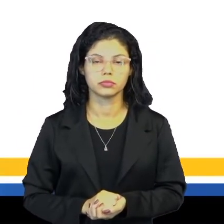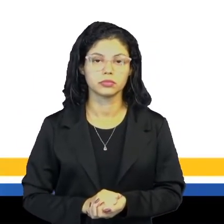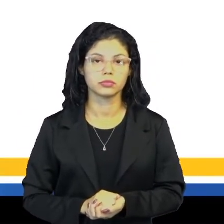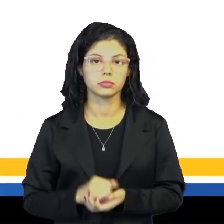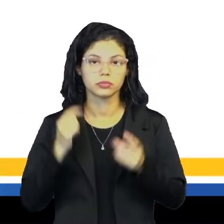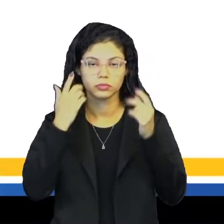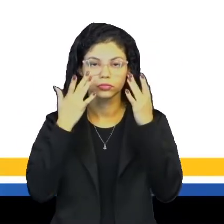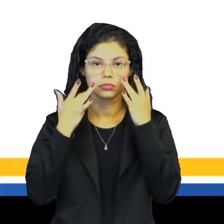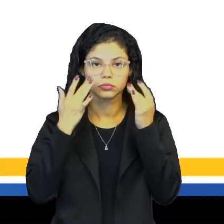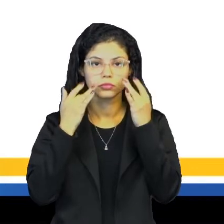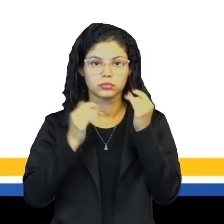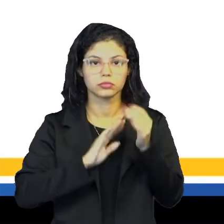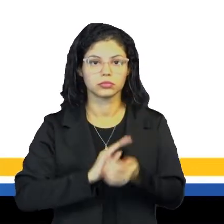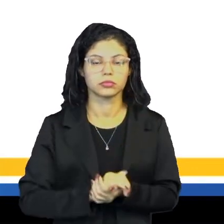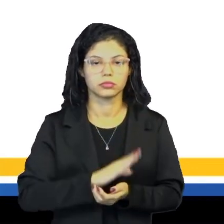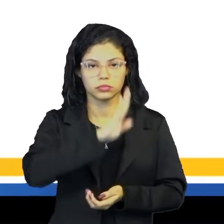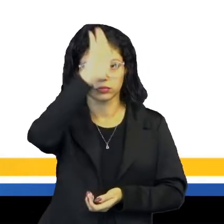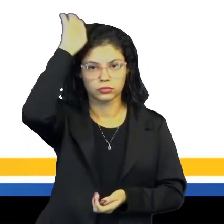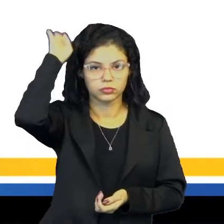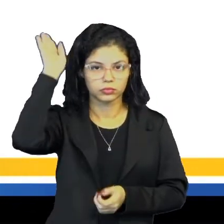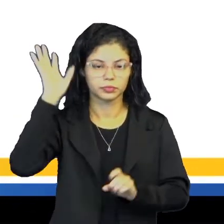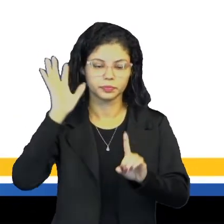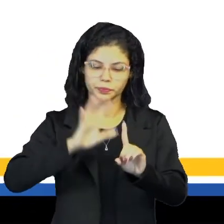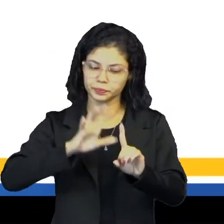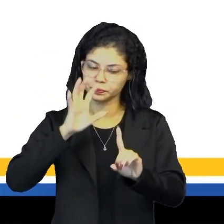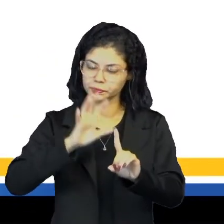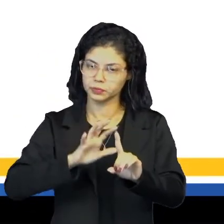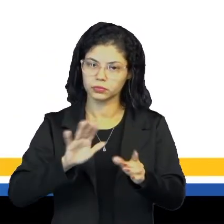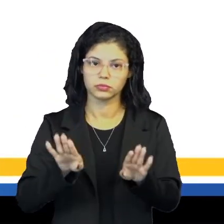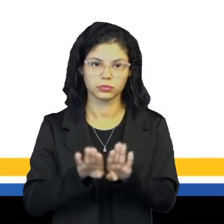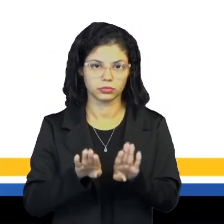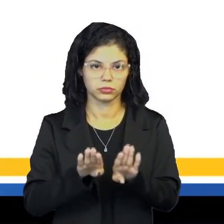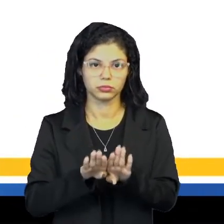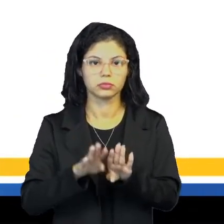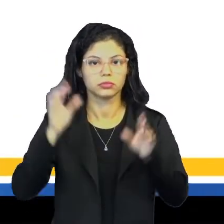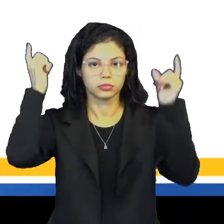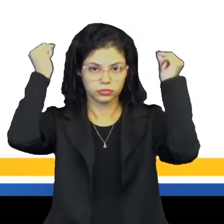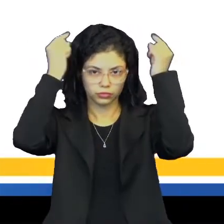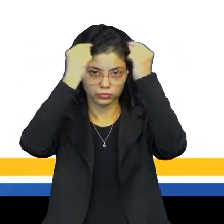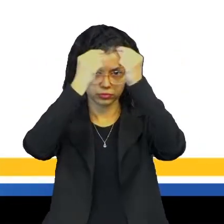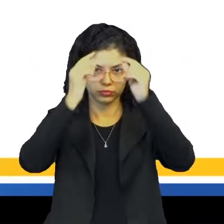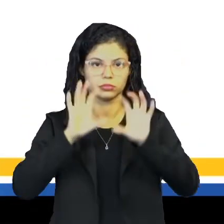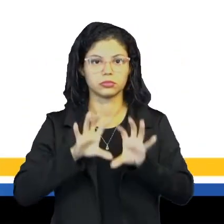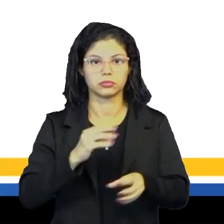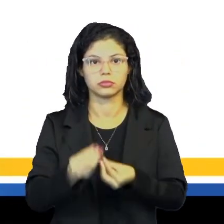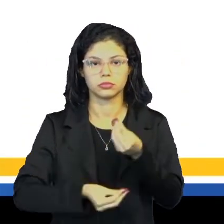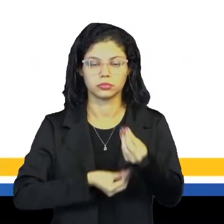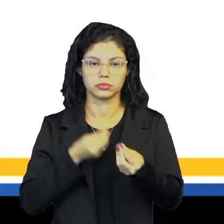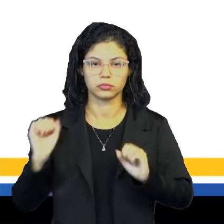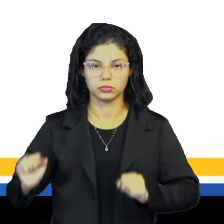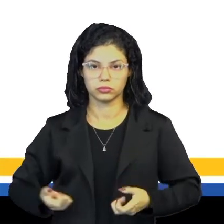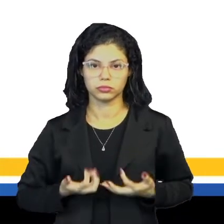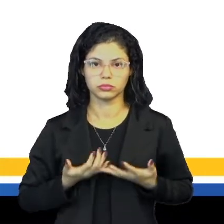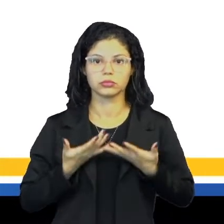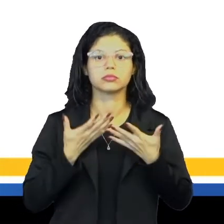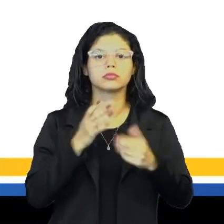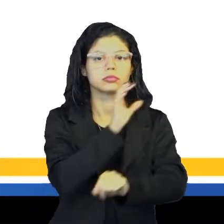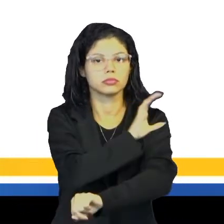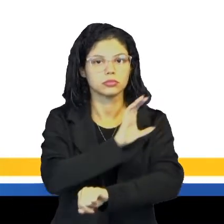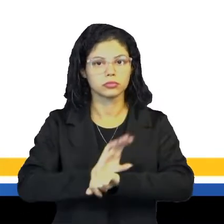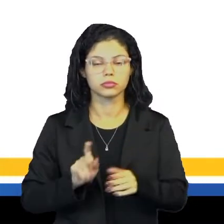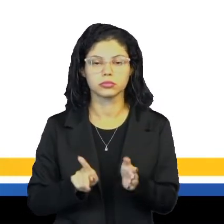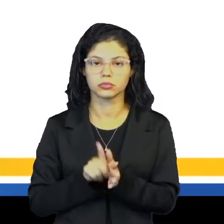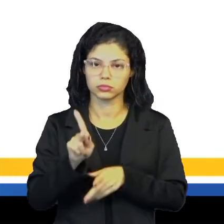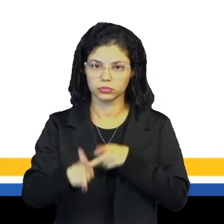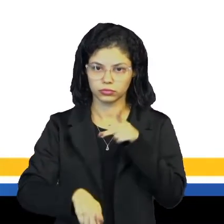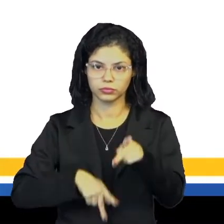O teatro romano teve enorme influência do teatro grego, assim como outras manifestações culturais desse povo,